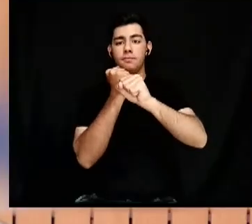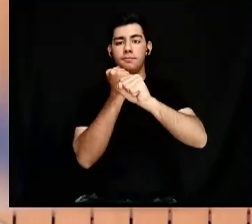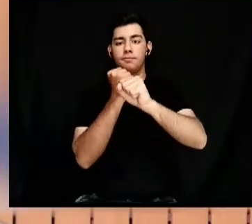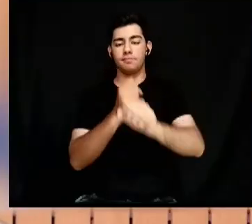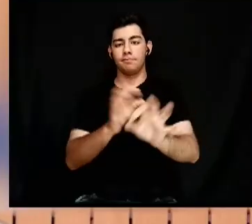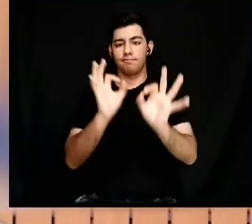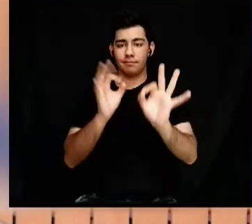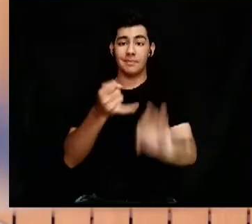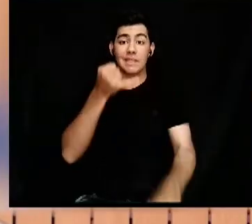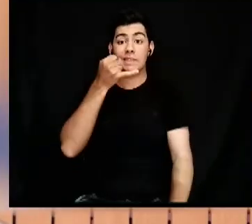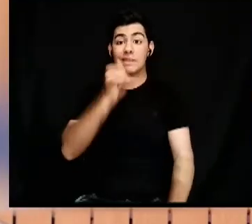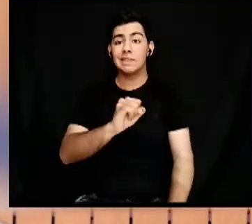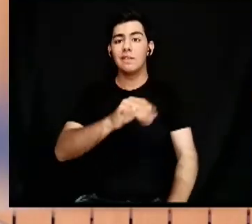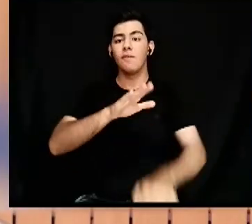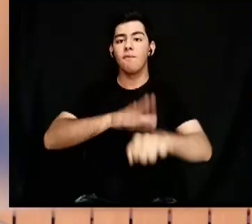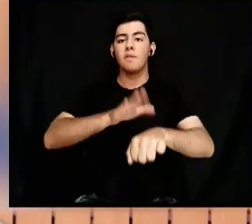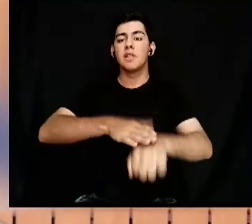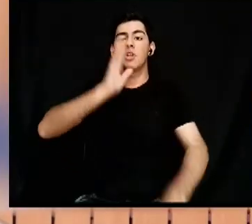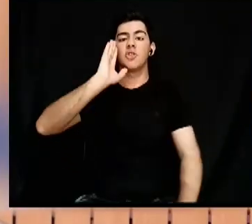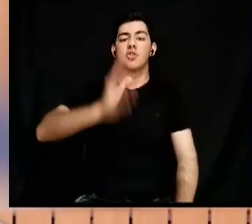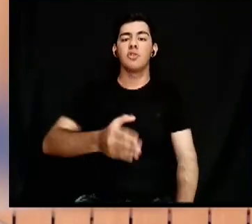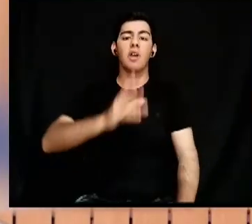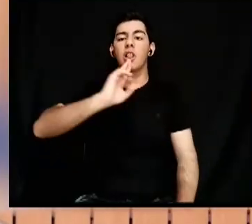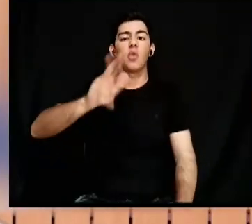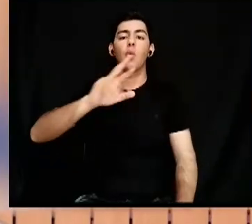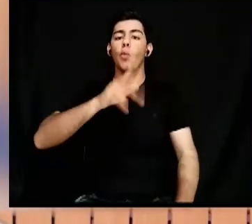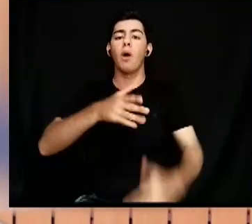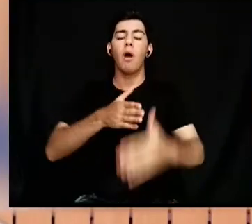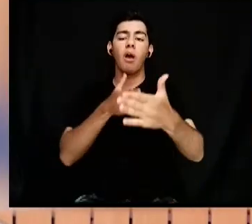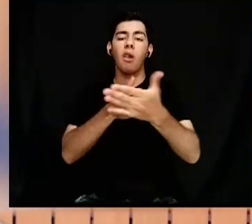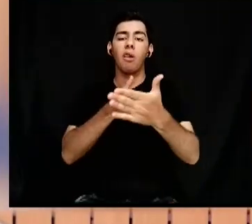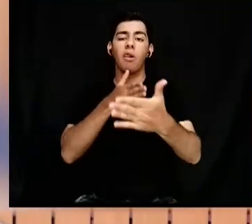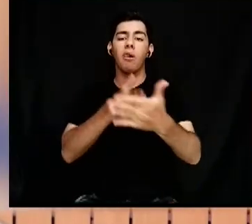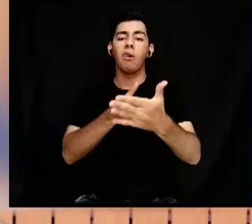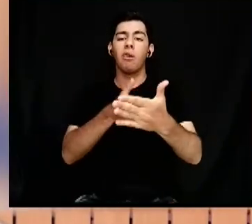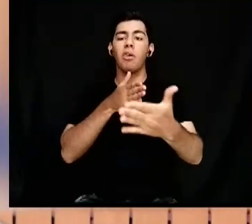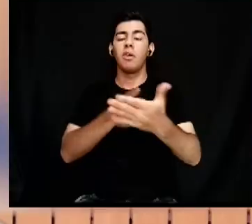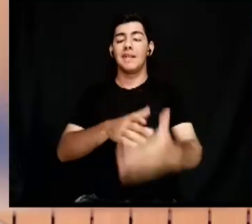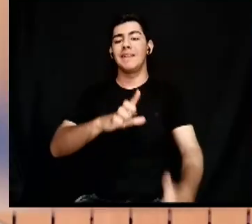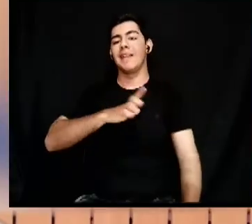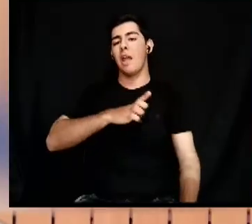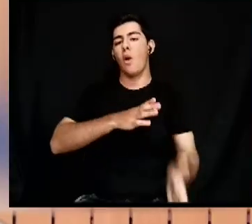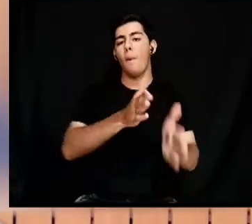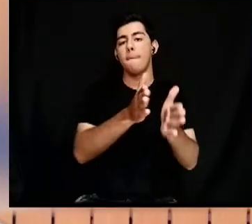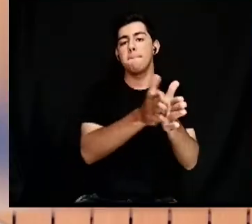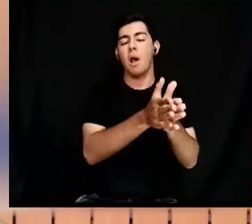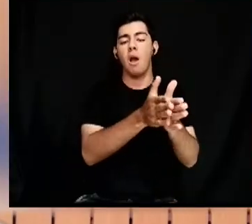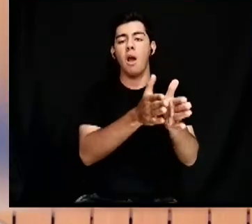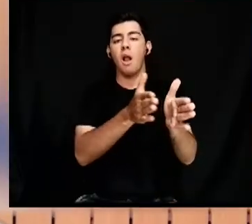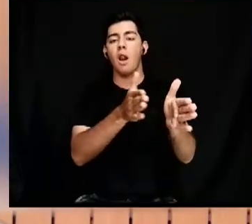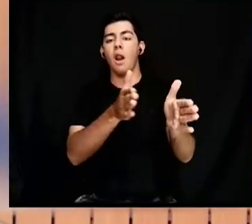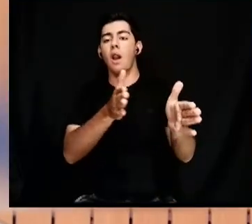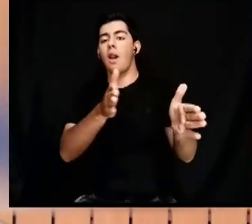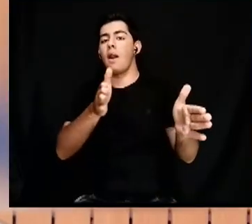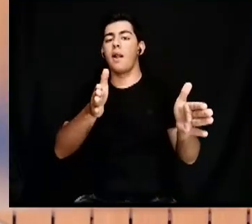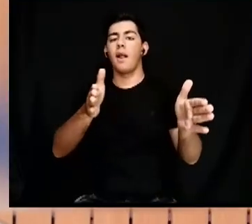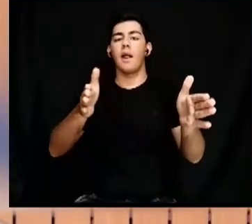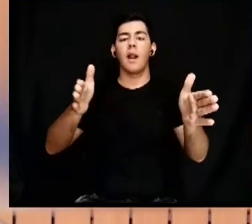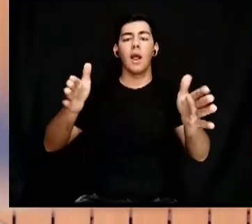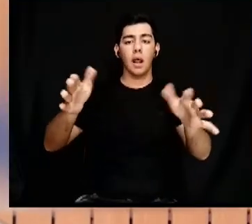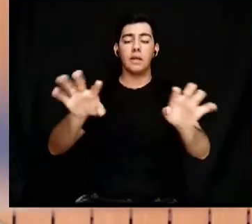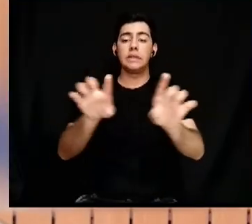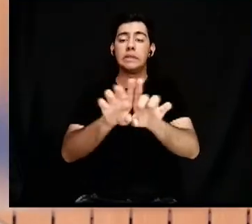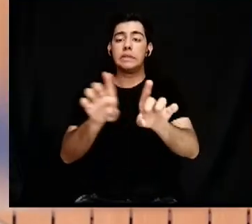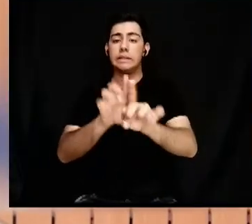não torna mais restritiva. Ele estabelece um longo prazo e ele tira